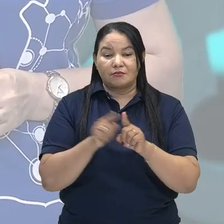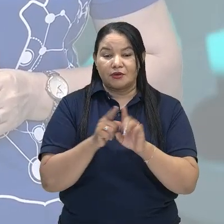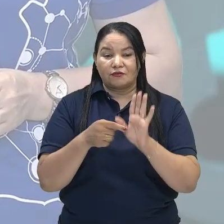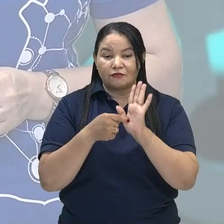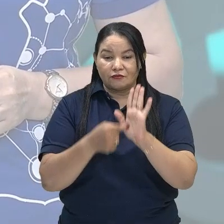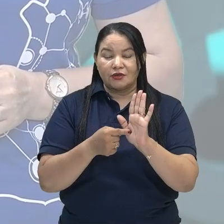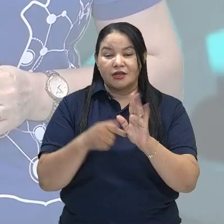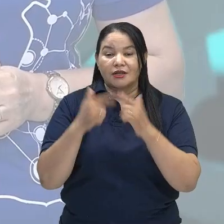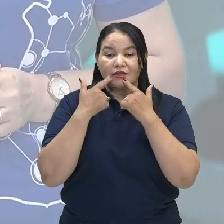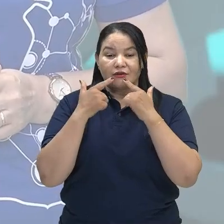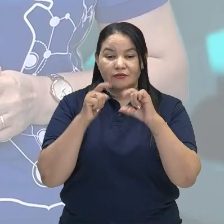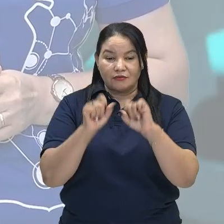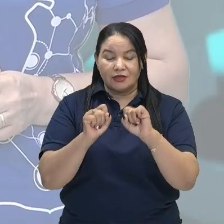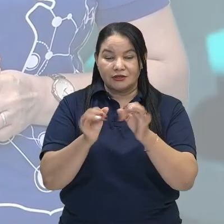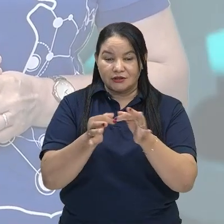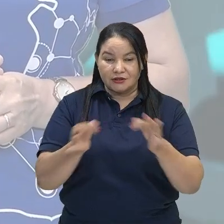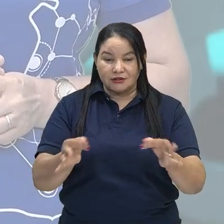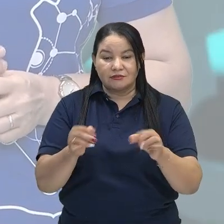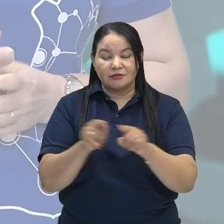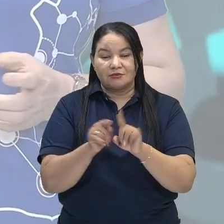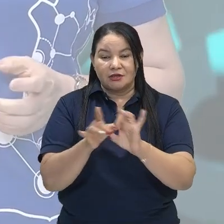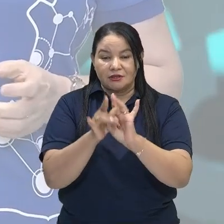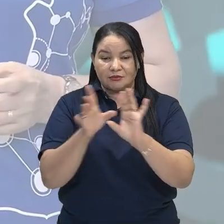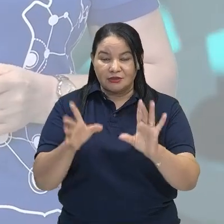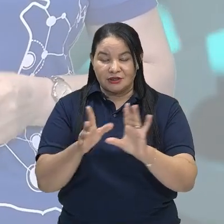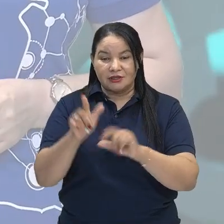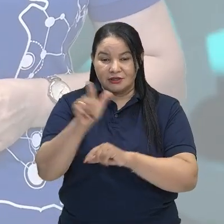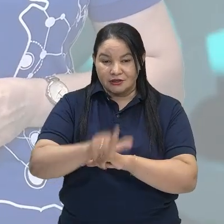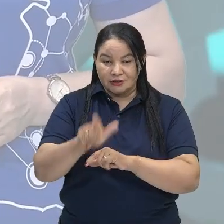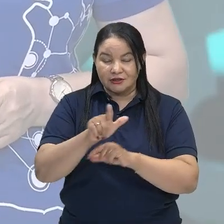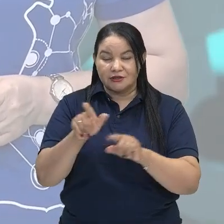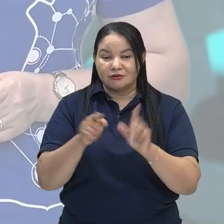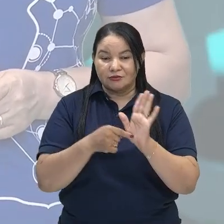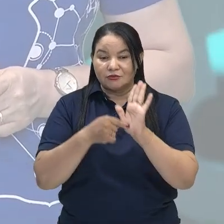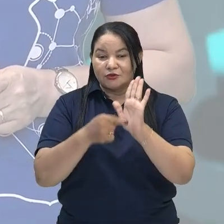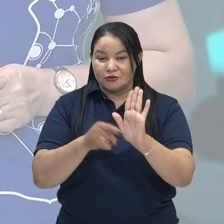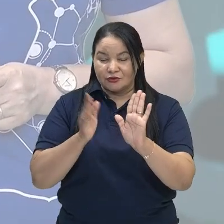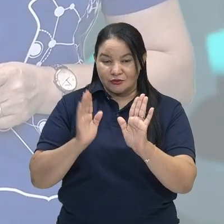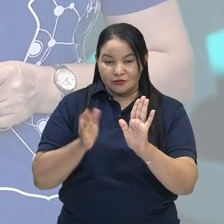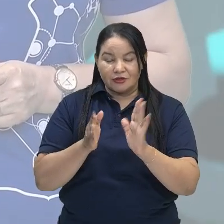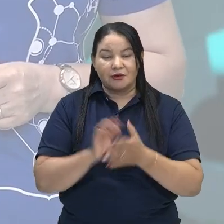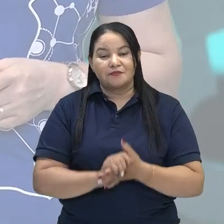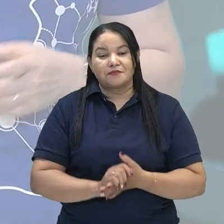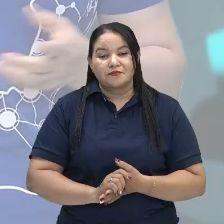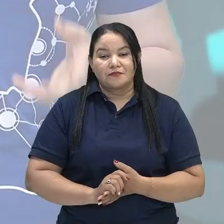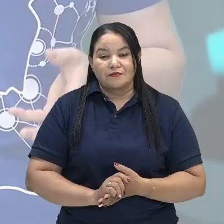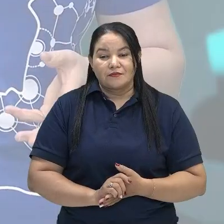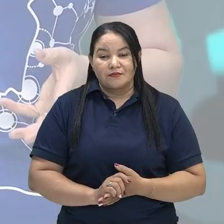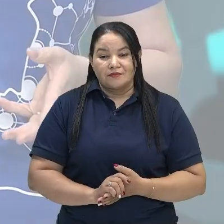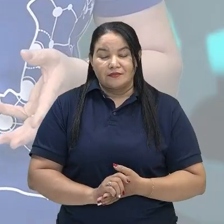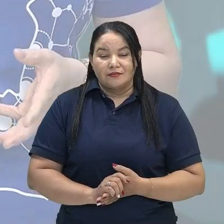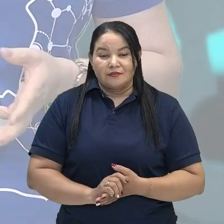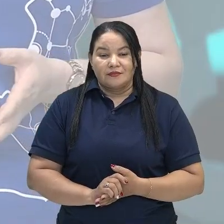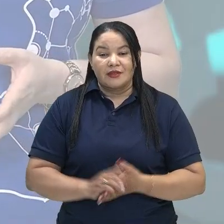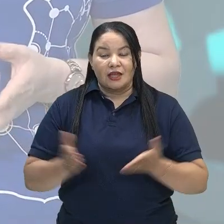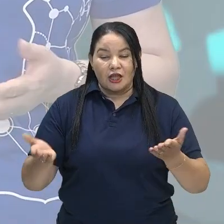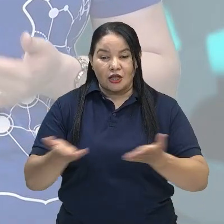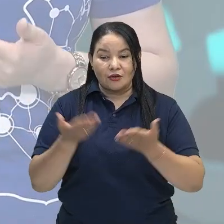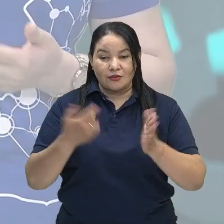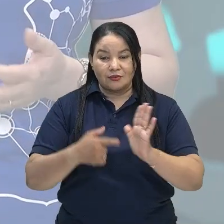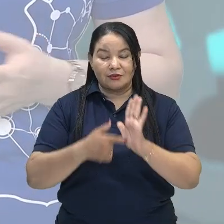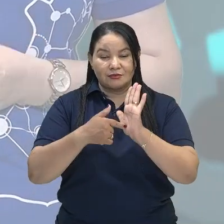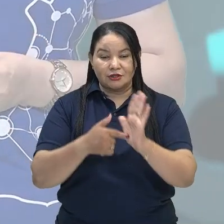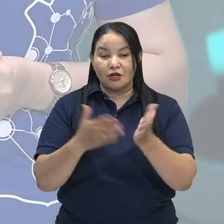linguagem simples e grande liberdade literária, que eu acabei de mostrar para vocês. E nós vamos apresentar